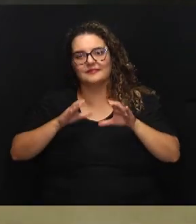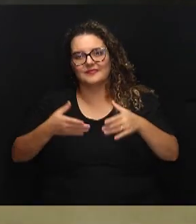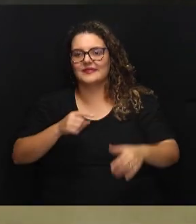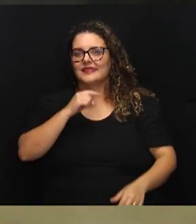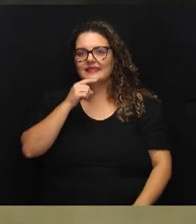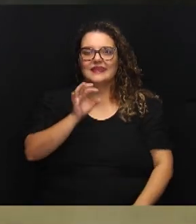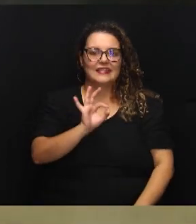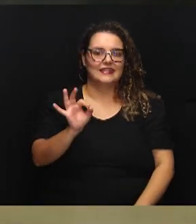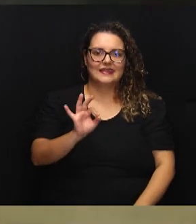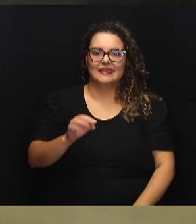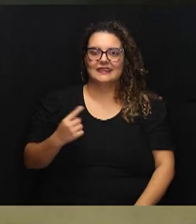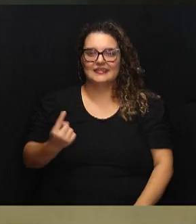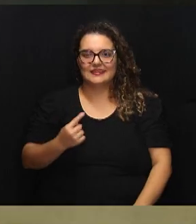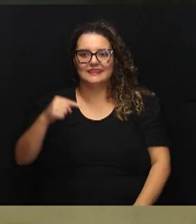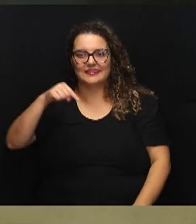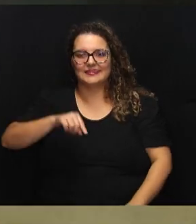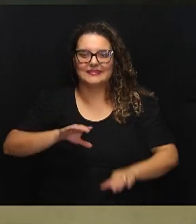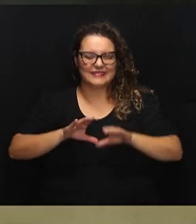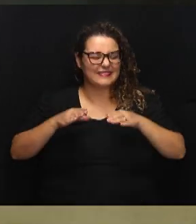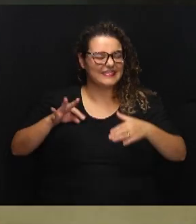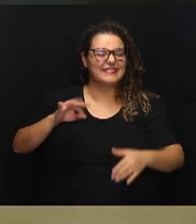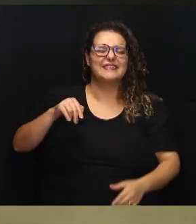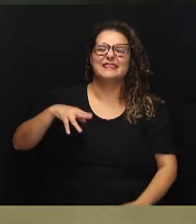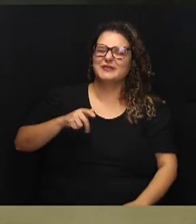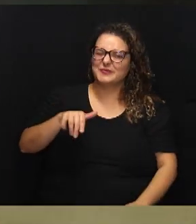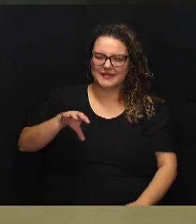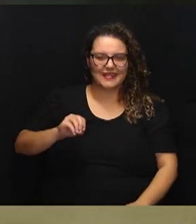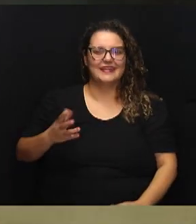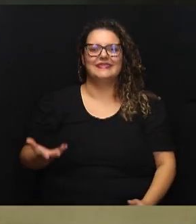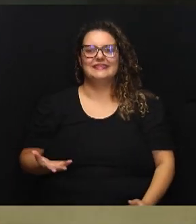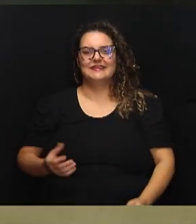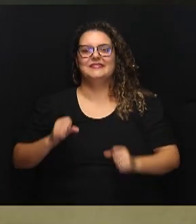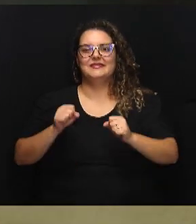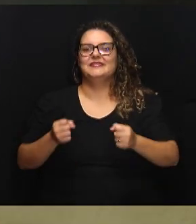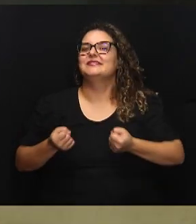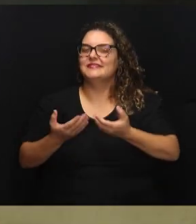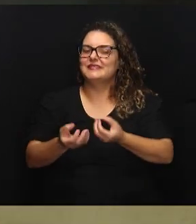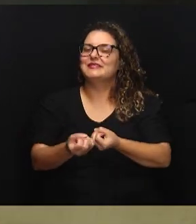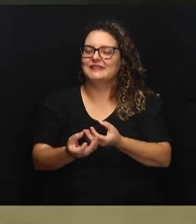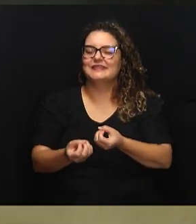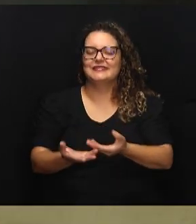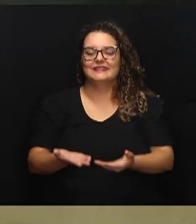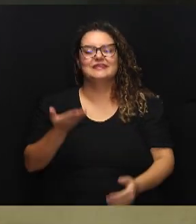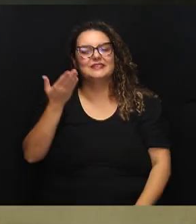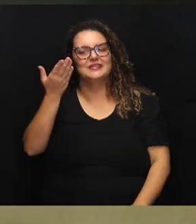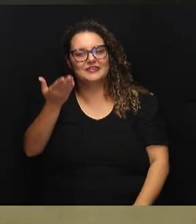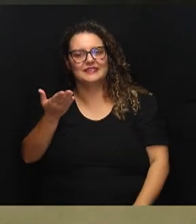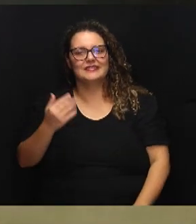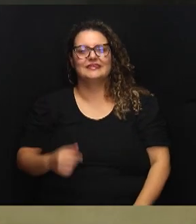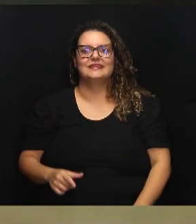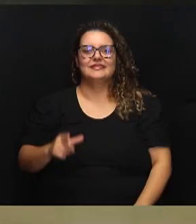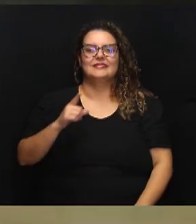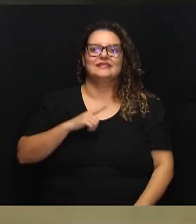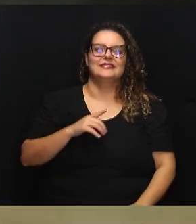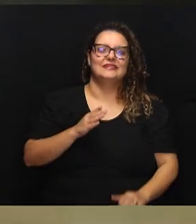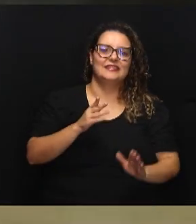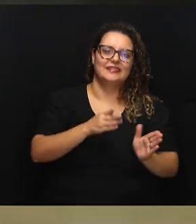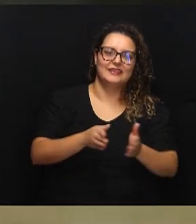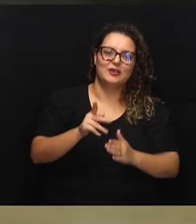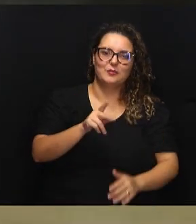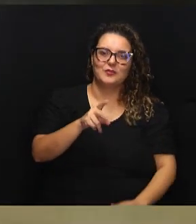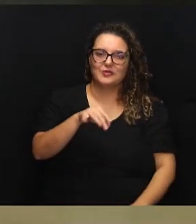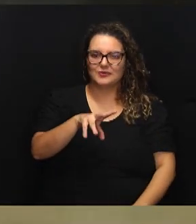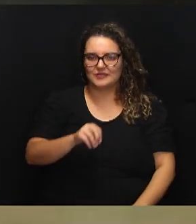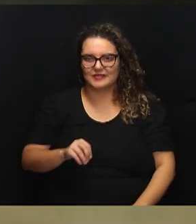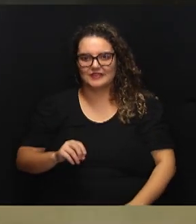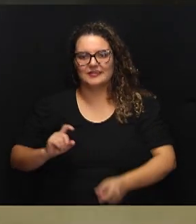faz nada sozinho, isso aqui é um timaço, né? Para poder trazer essas informações para você, tem a produção, tem o pessoal da